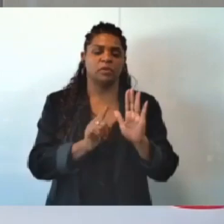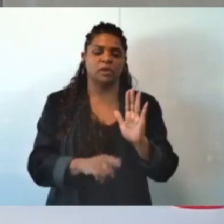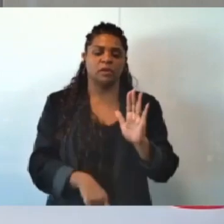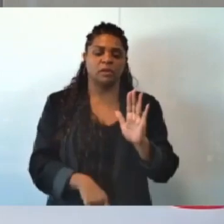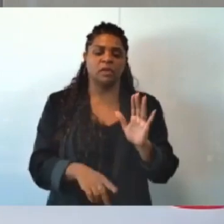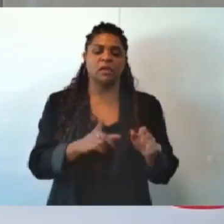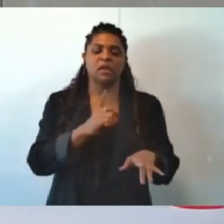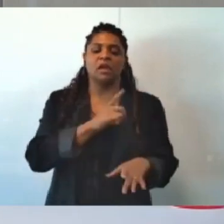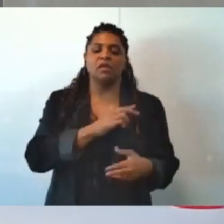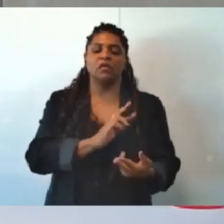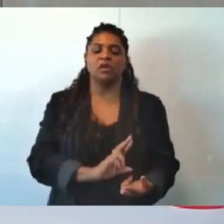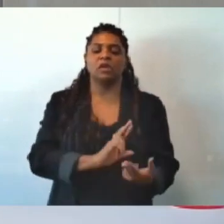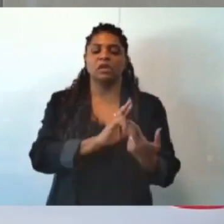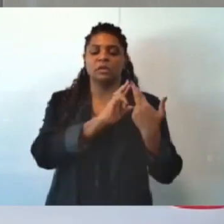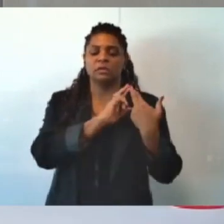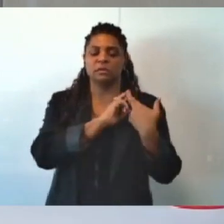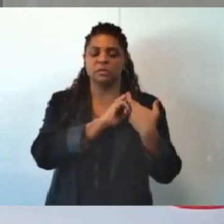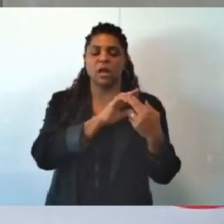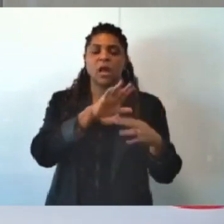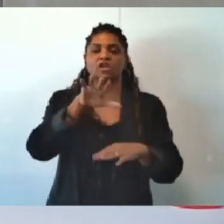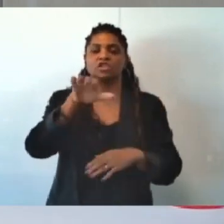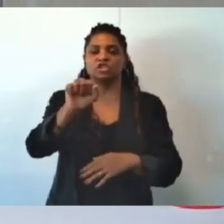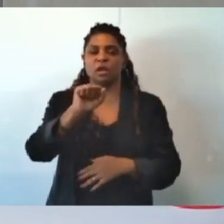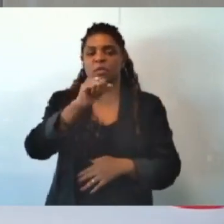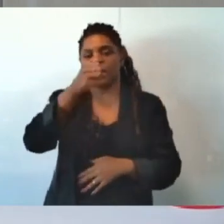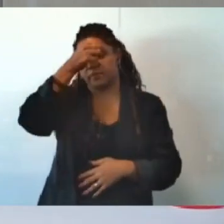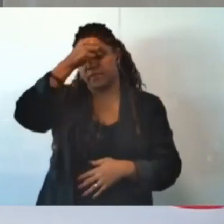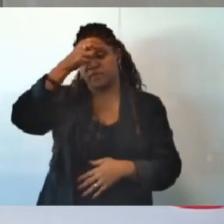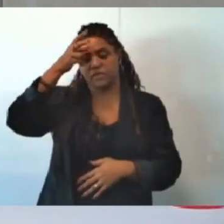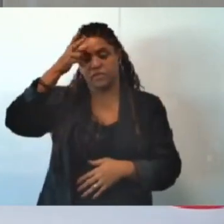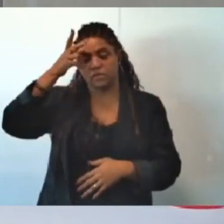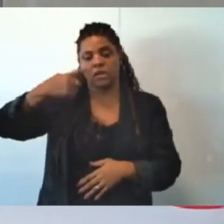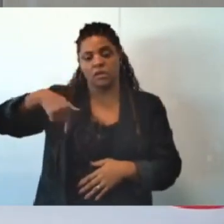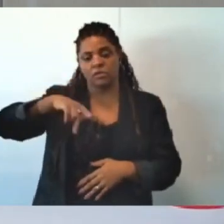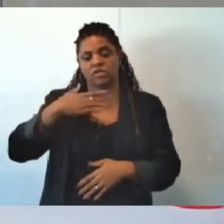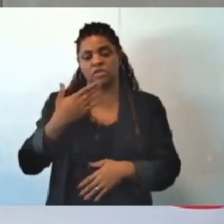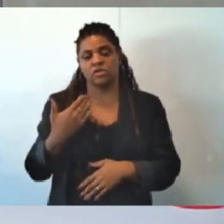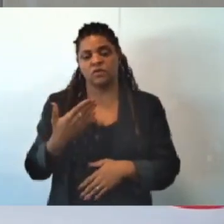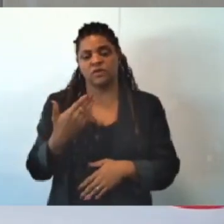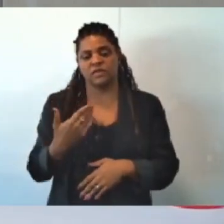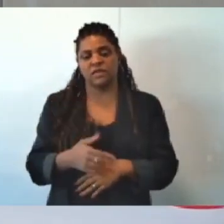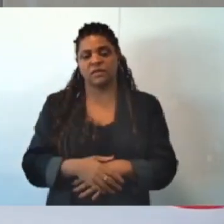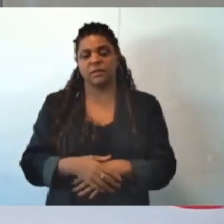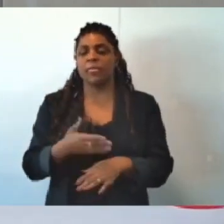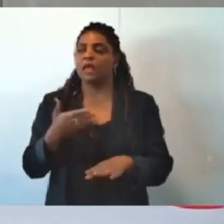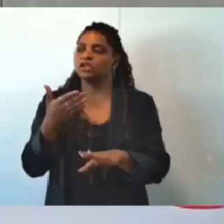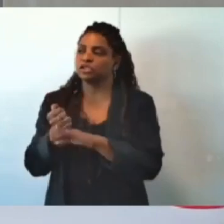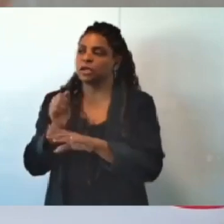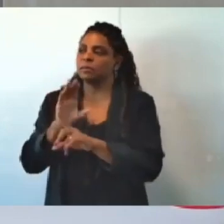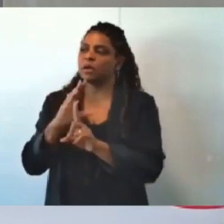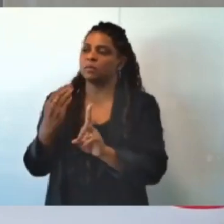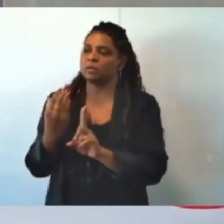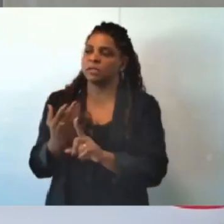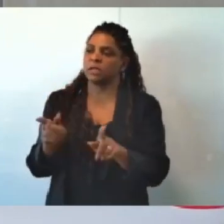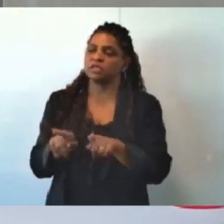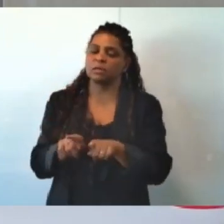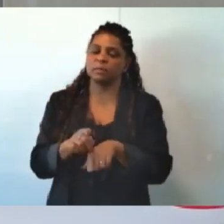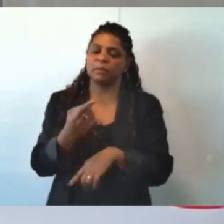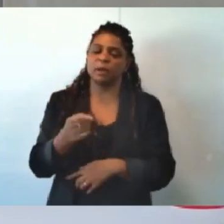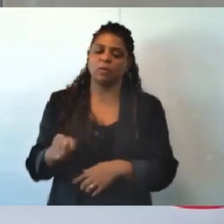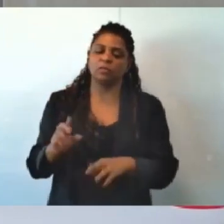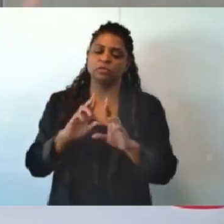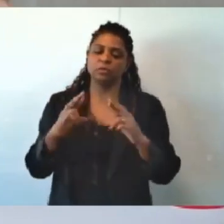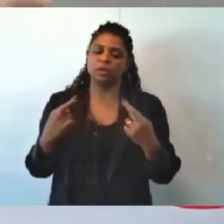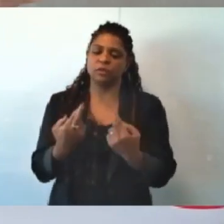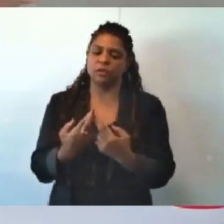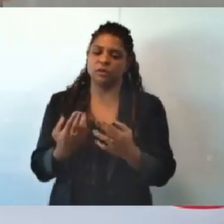responsabilidade de chamar a prefeitura para que a gente possa ter esse diálogo, chamar a comunidade ainda para essa última reunião que não teve.